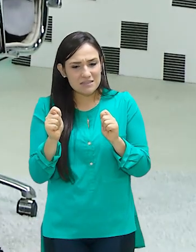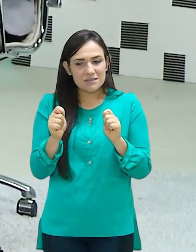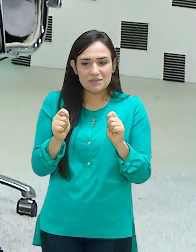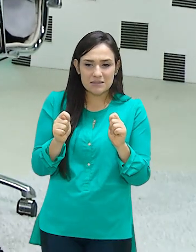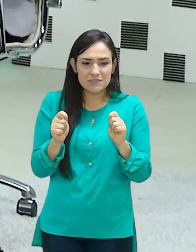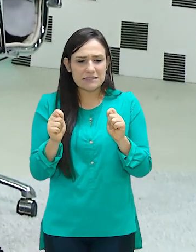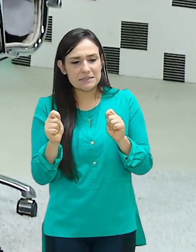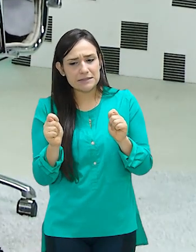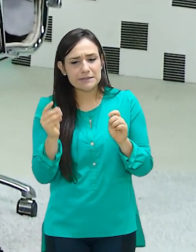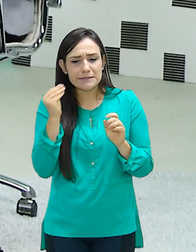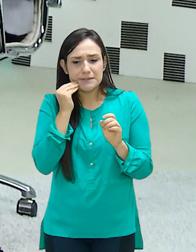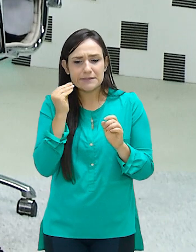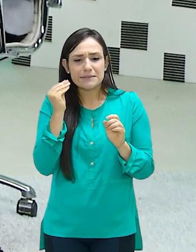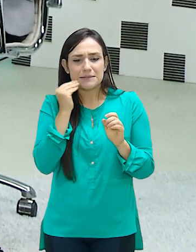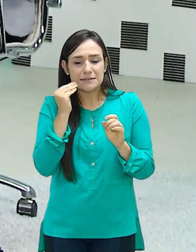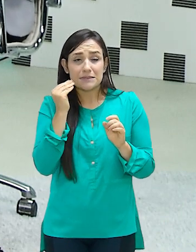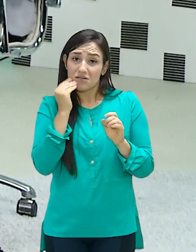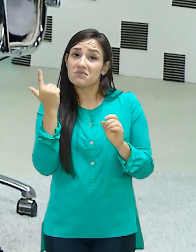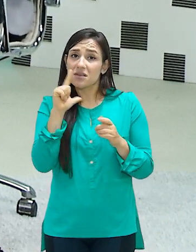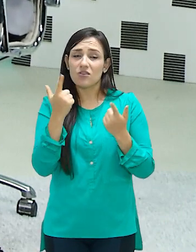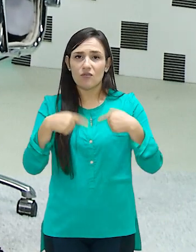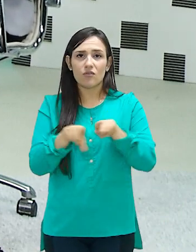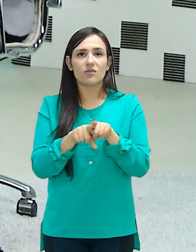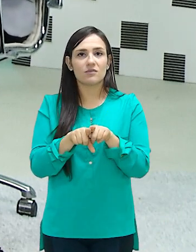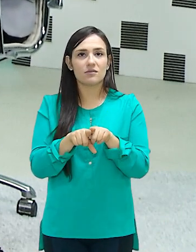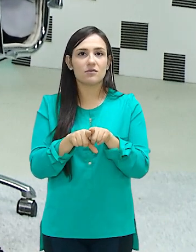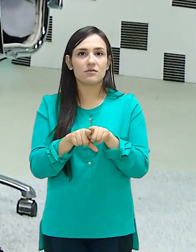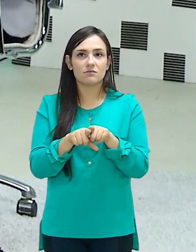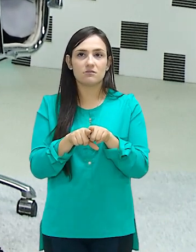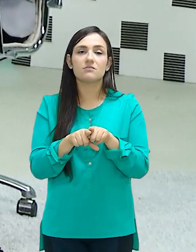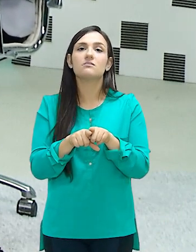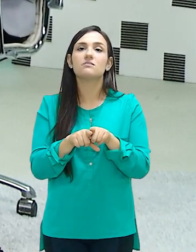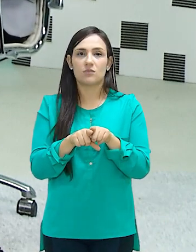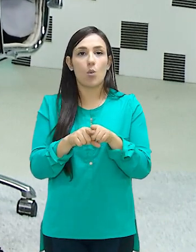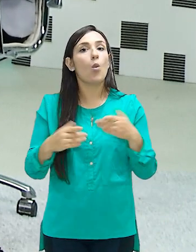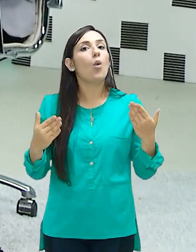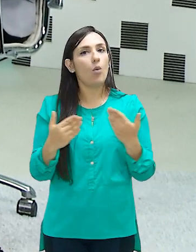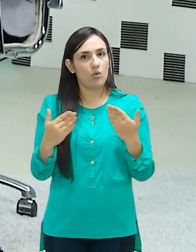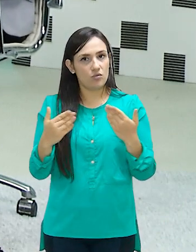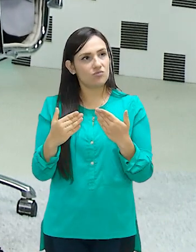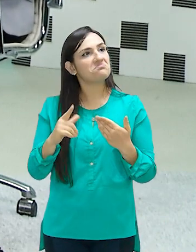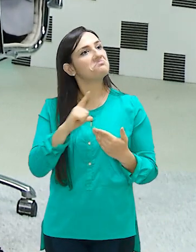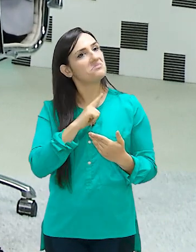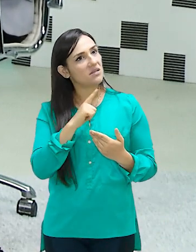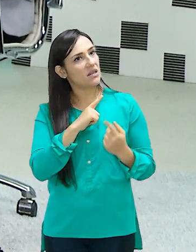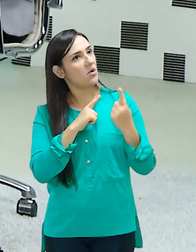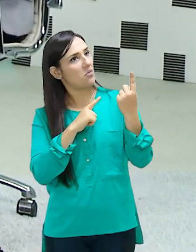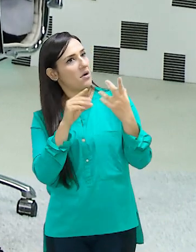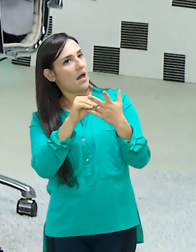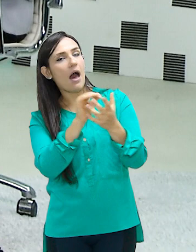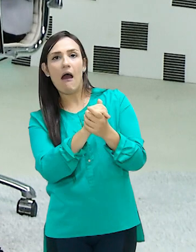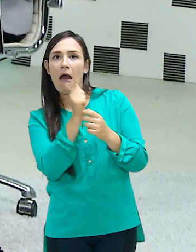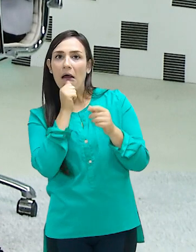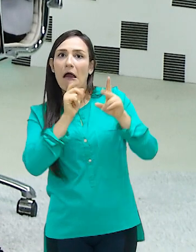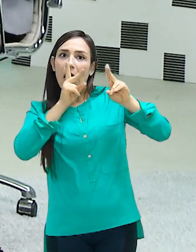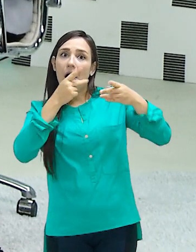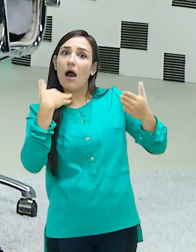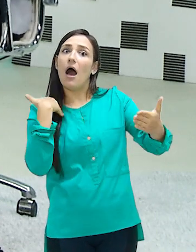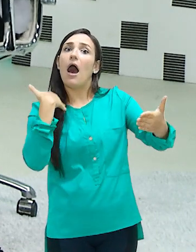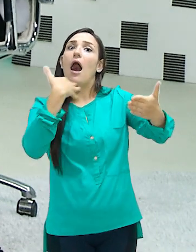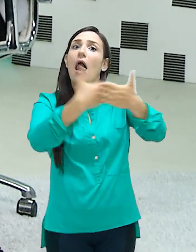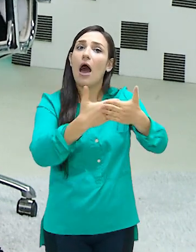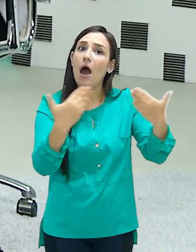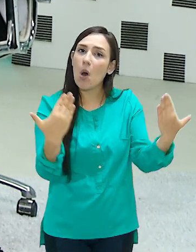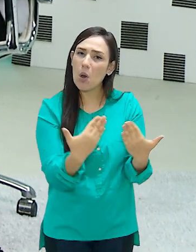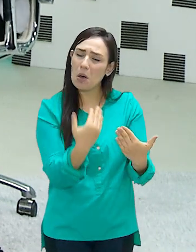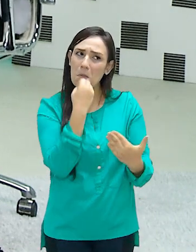eles reataram. Hoje, tem um desse casal que eles ainda estão juntos. Não é bonito isso? Nossa! Né? Então,